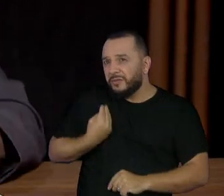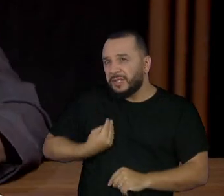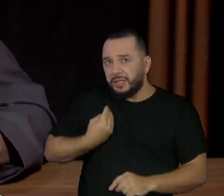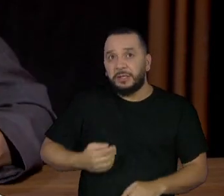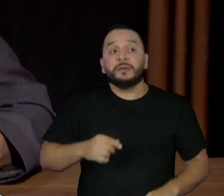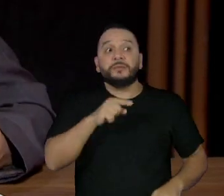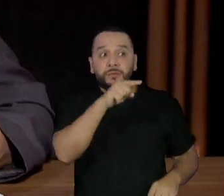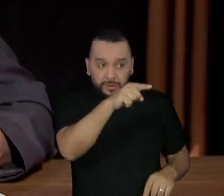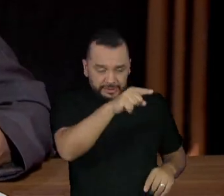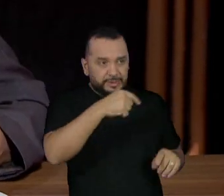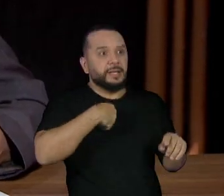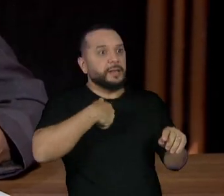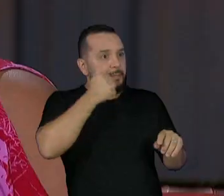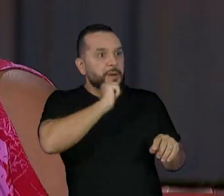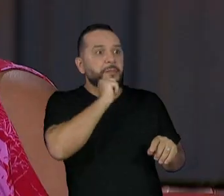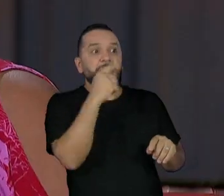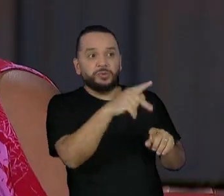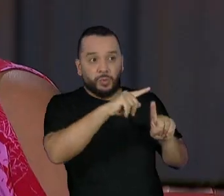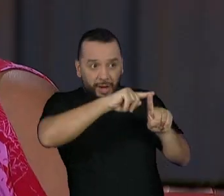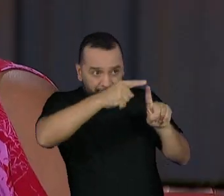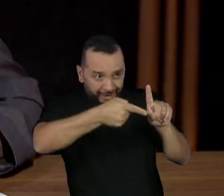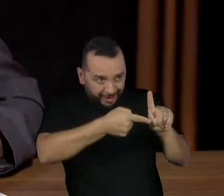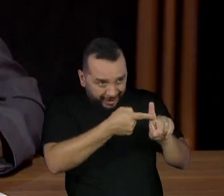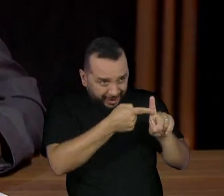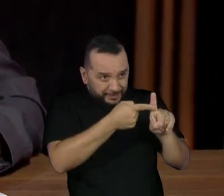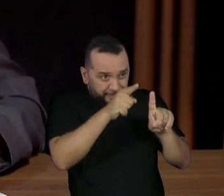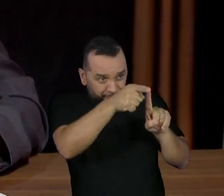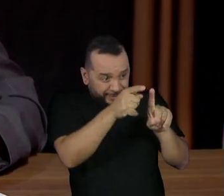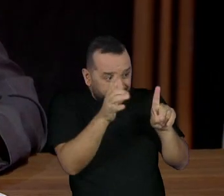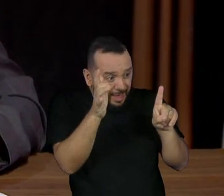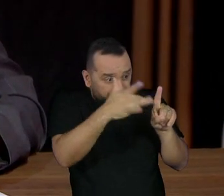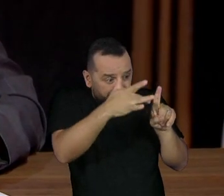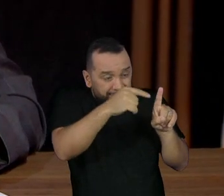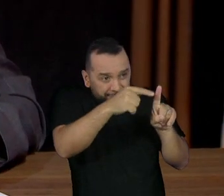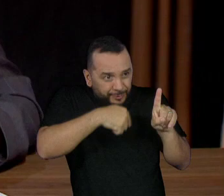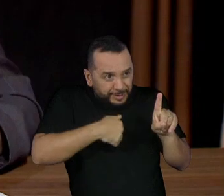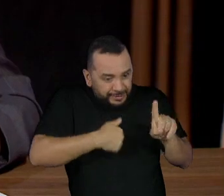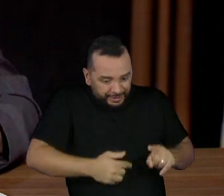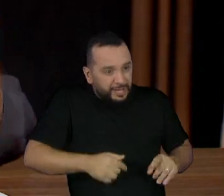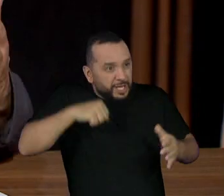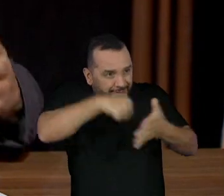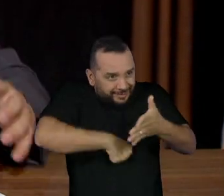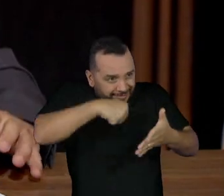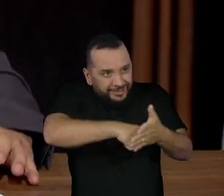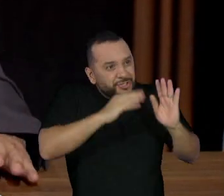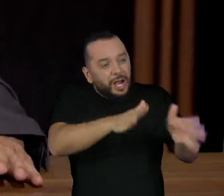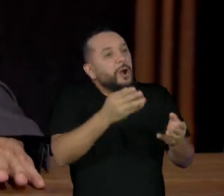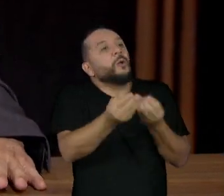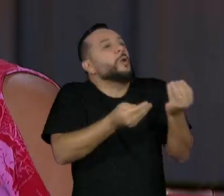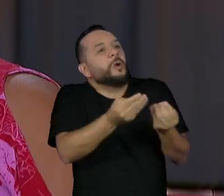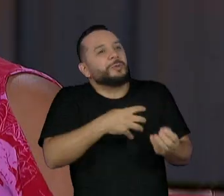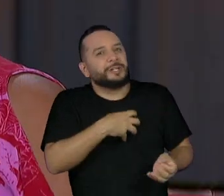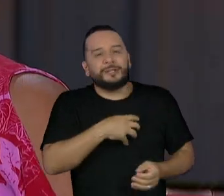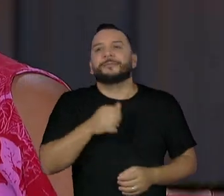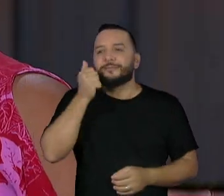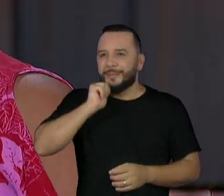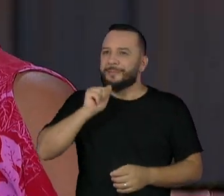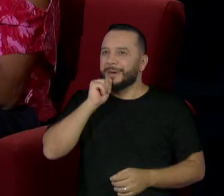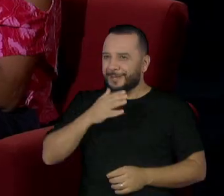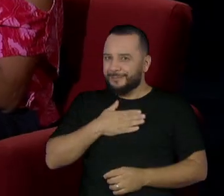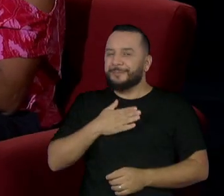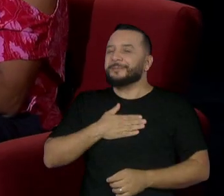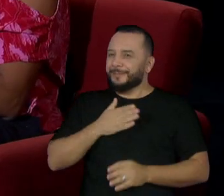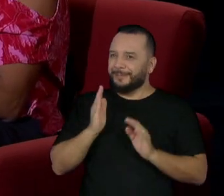barriga militante, não é assim? Não? Exatamente. Foi gestada. Exatamente. Que barriga foi essa? A da minha mãe, a